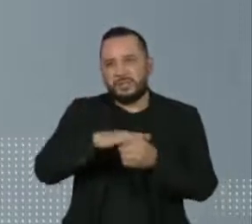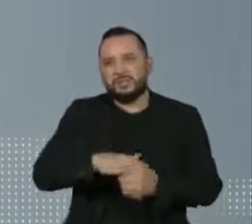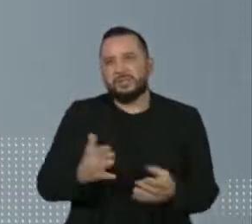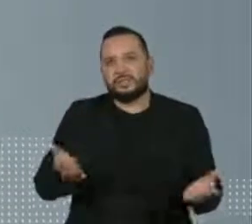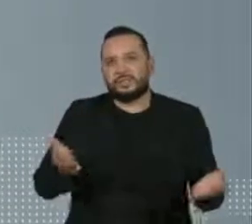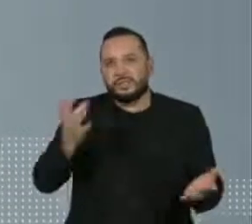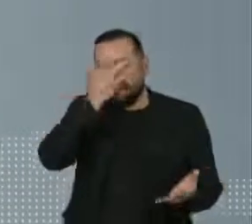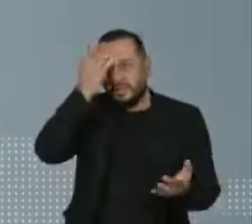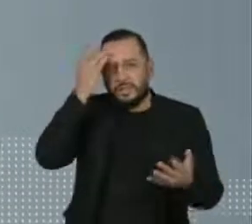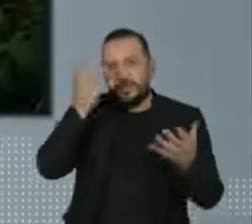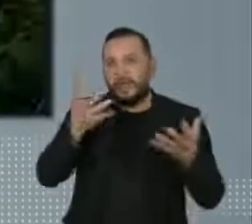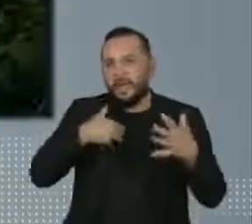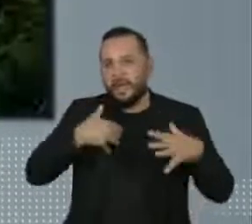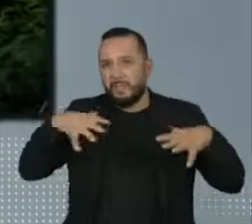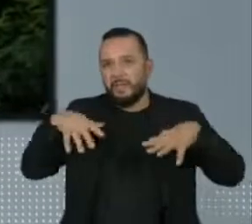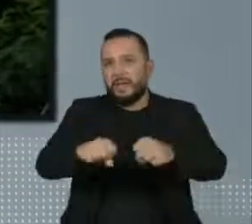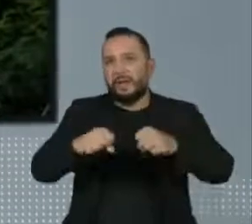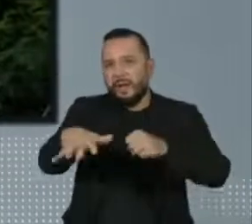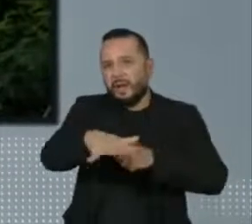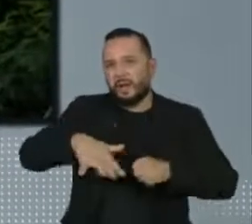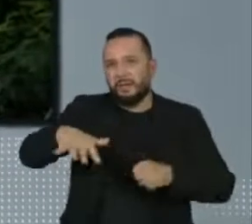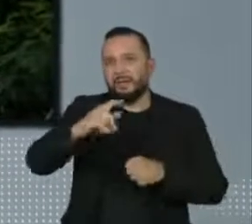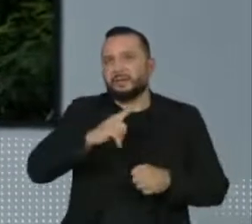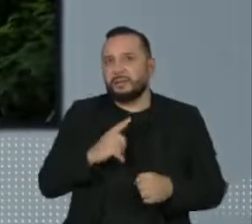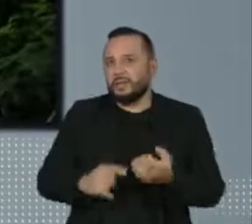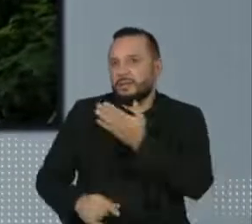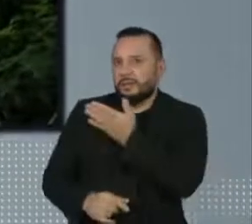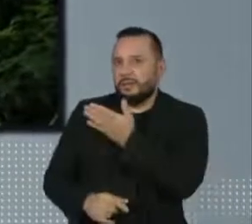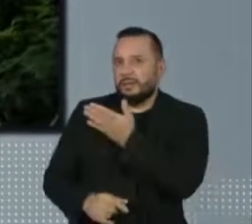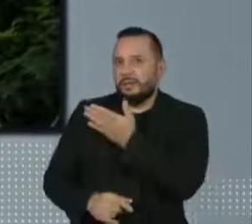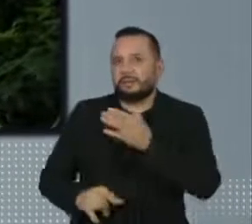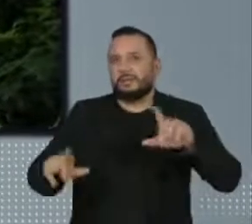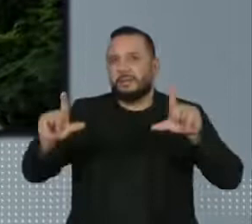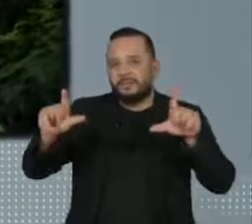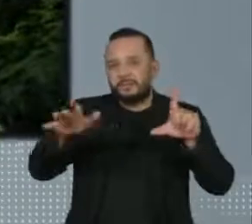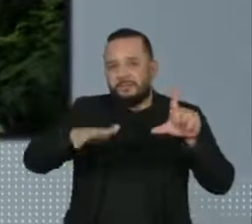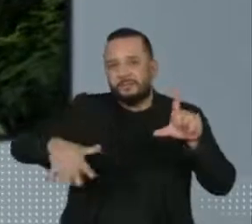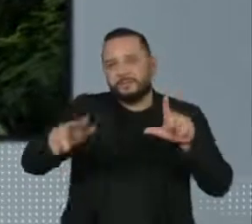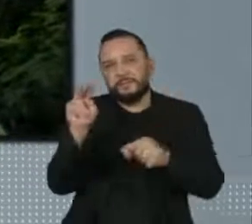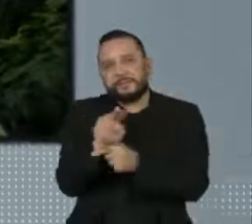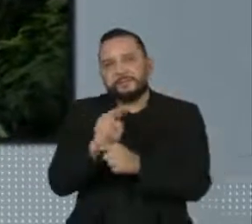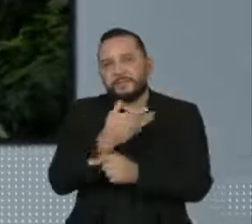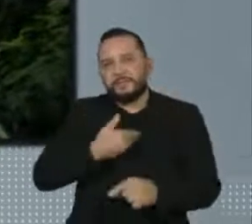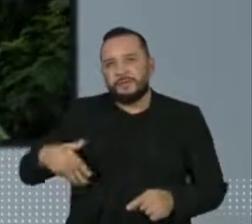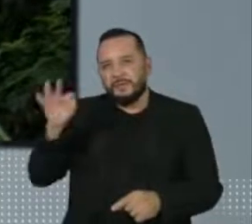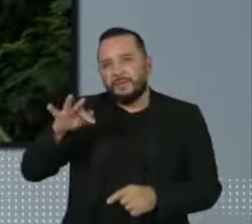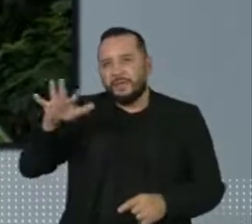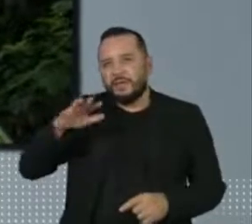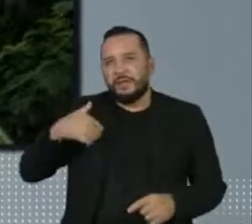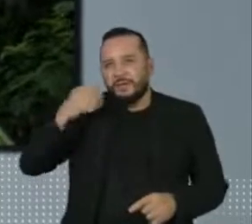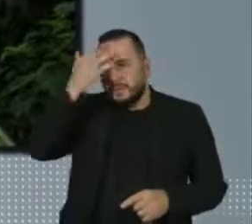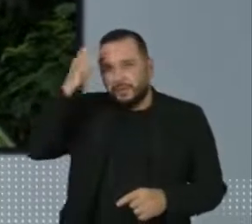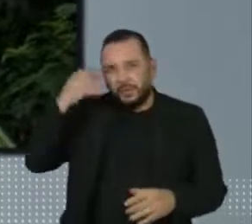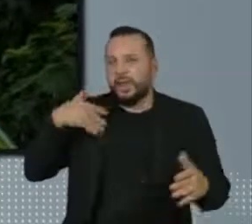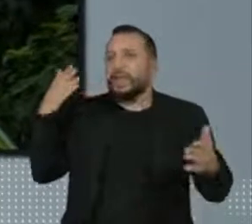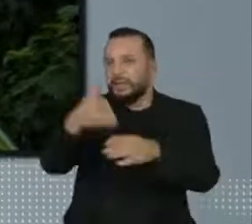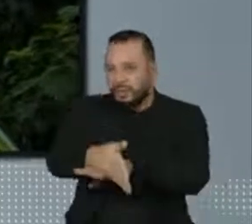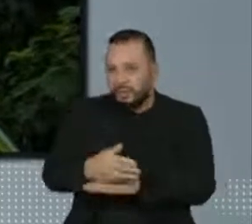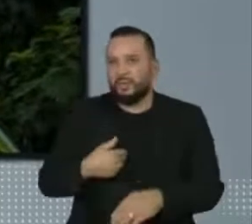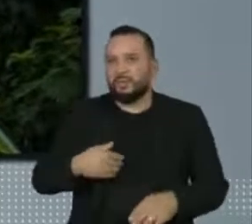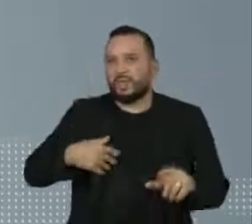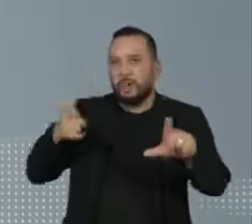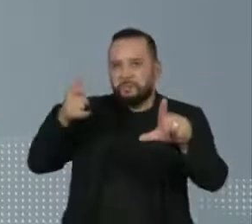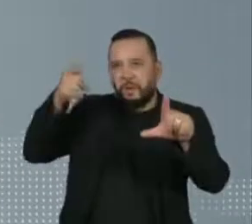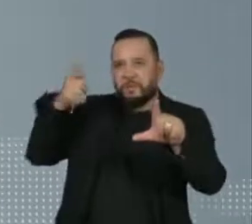quis se apossar de todo jeito, né? Ali na frente tem uma placa dizendo, né? Terra protegida, governo federal. Aí os caras foram lá, invadiu, atiraram